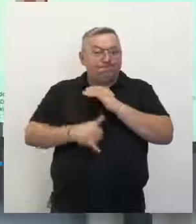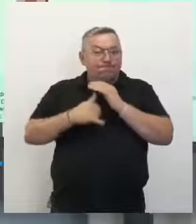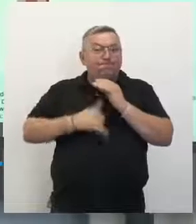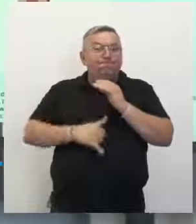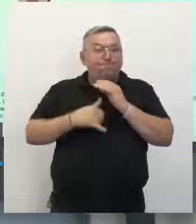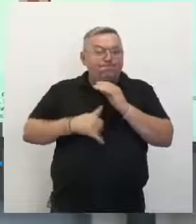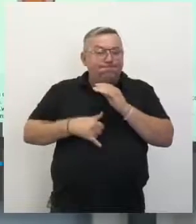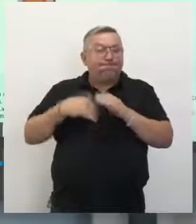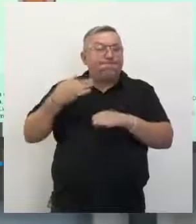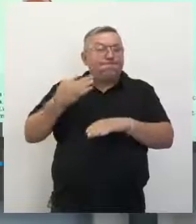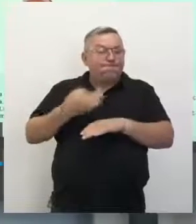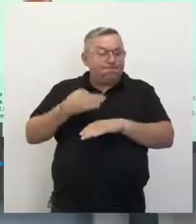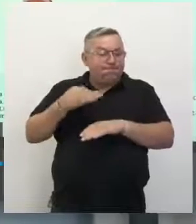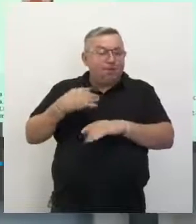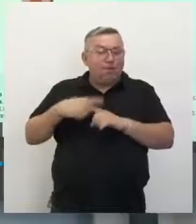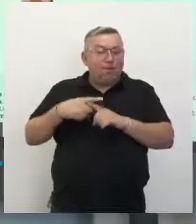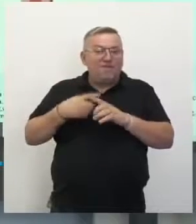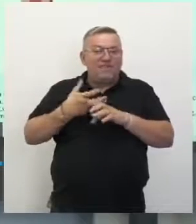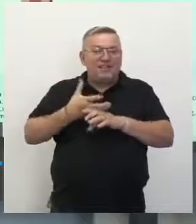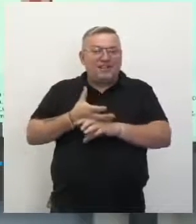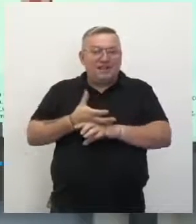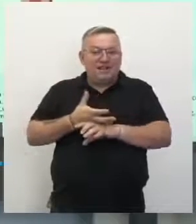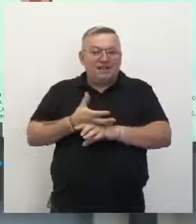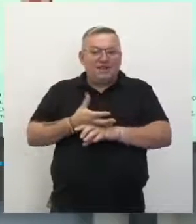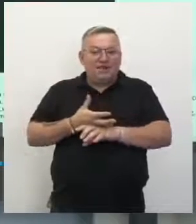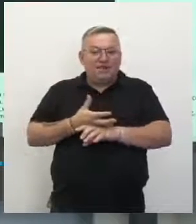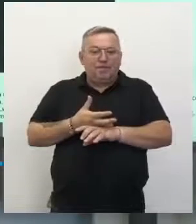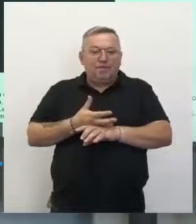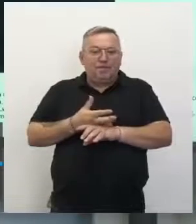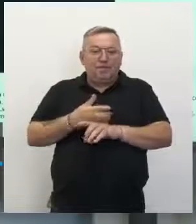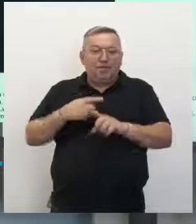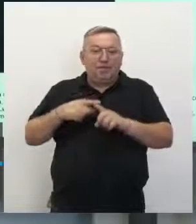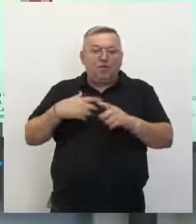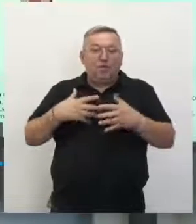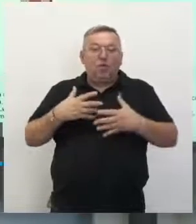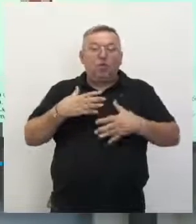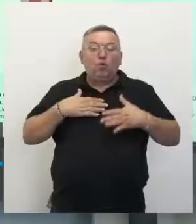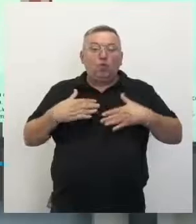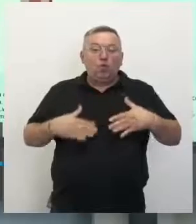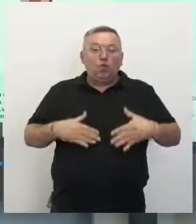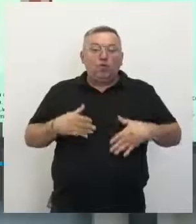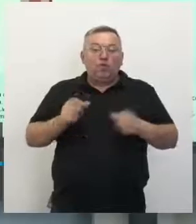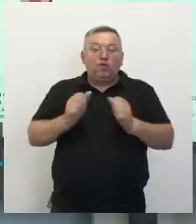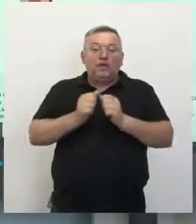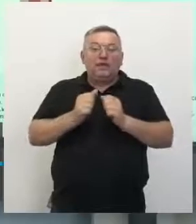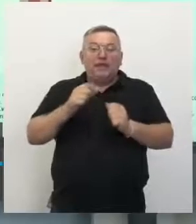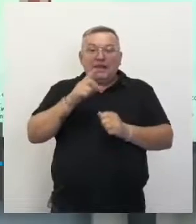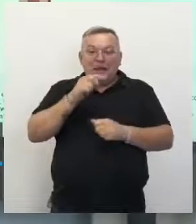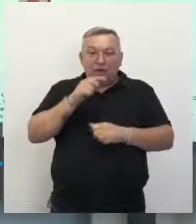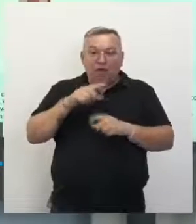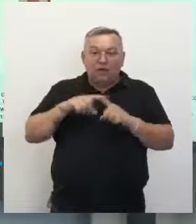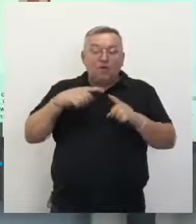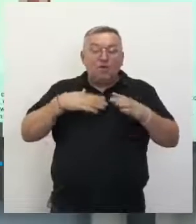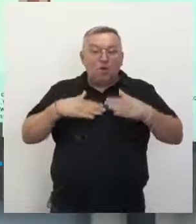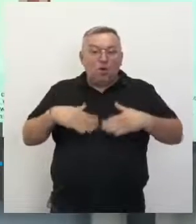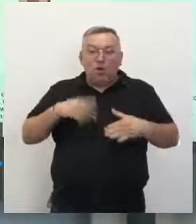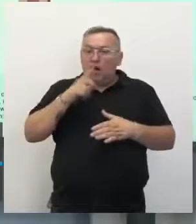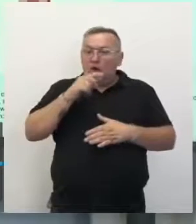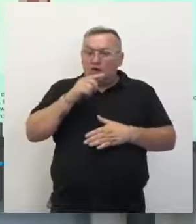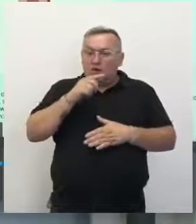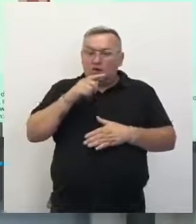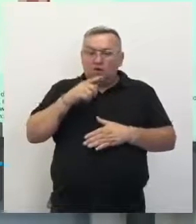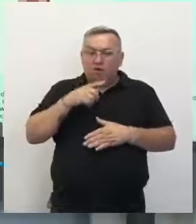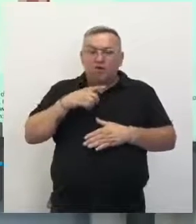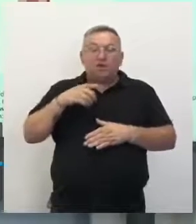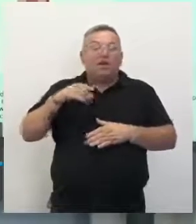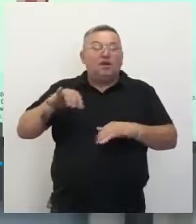né? Porque o nosso intestino grosso vai absorver a água aí quando o corpo estiver desidratado. Então, se você está com o corpo bem hidratado, você sofre menos